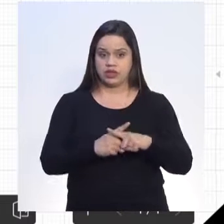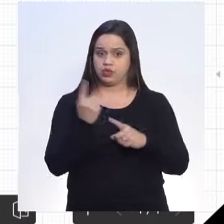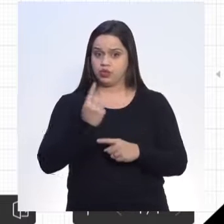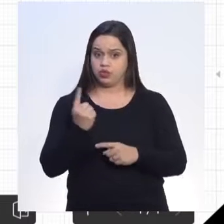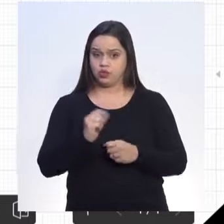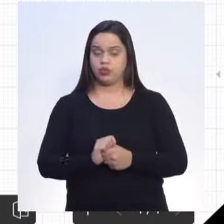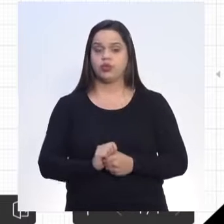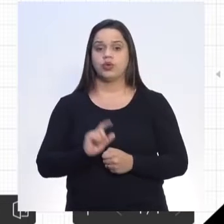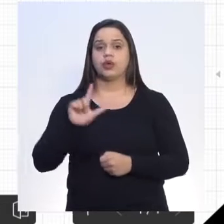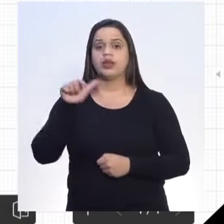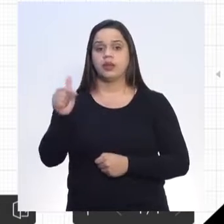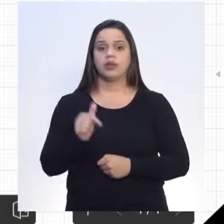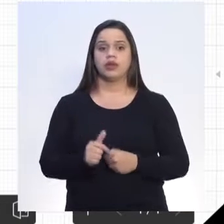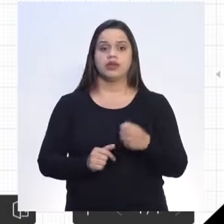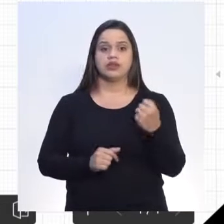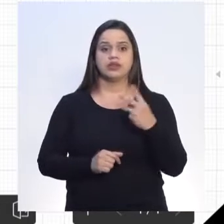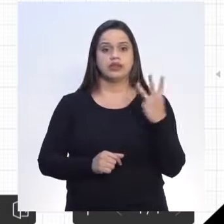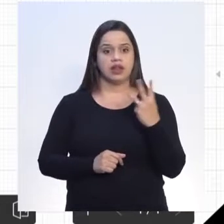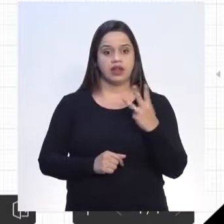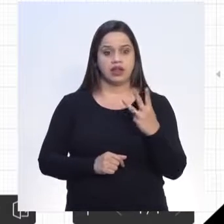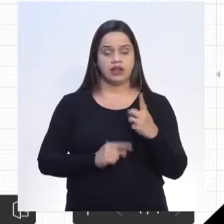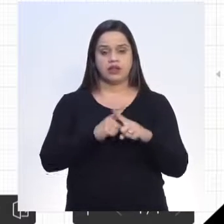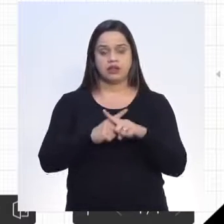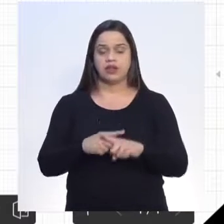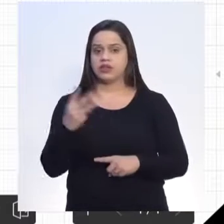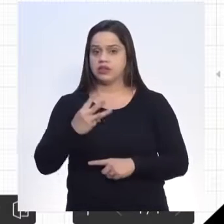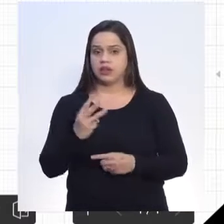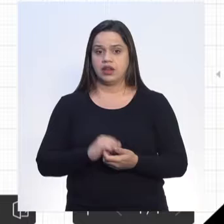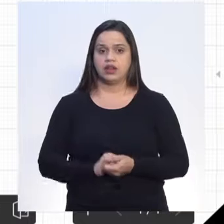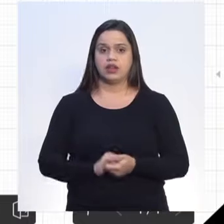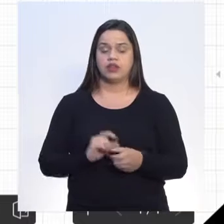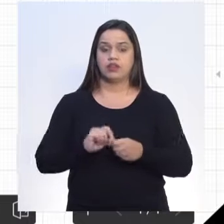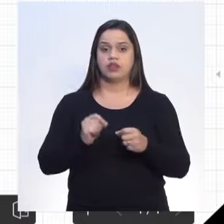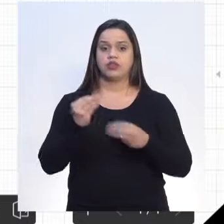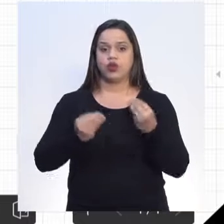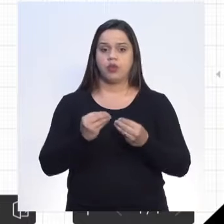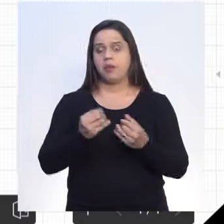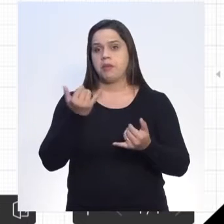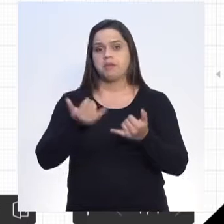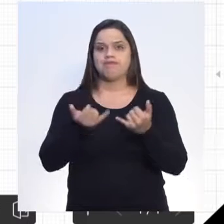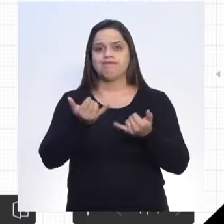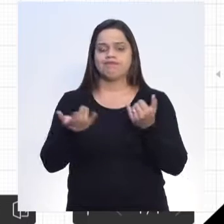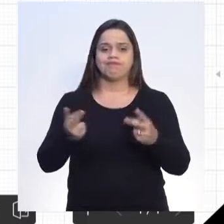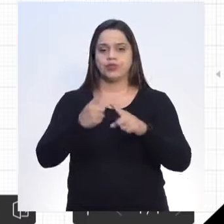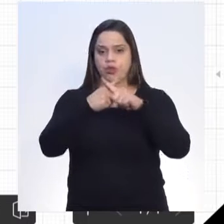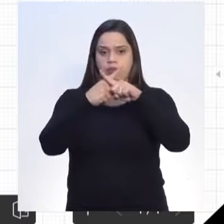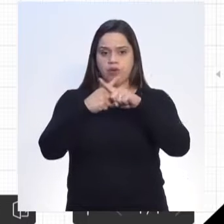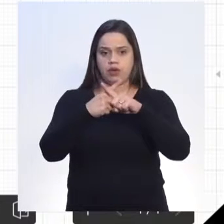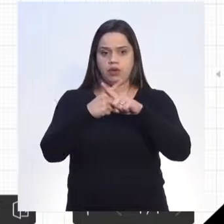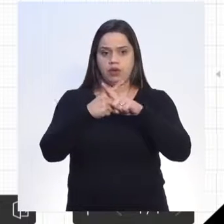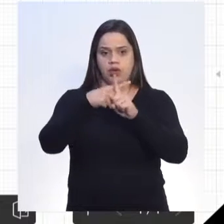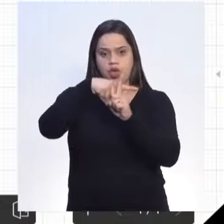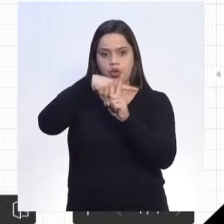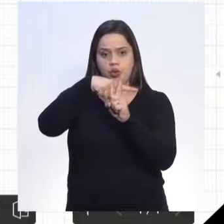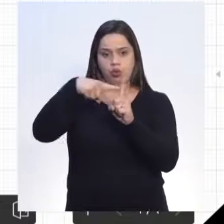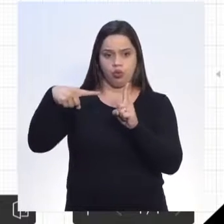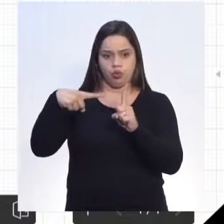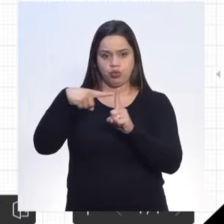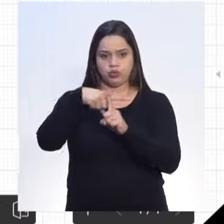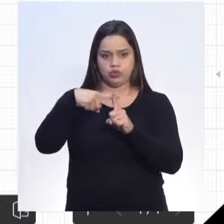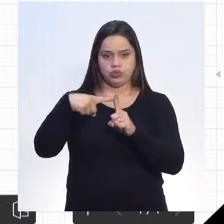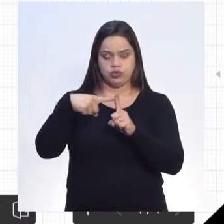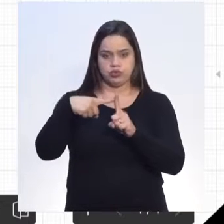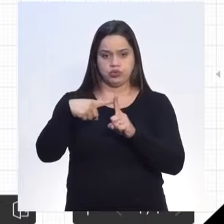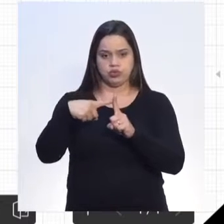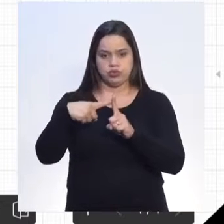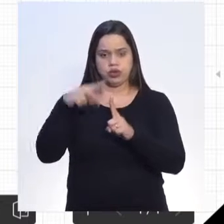faço 3 vezes 3. Então, eu multiplico em cruz, né, digamos assim, e eu desço o valor aqui, ó.